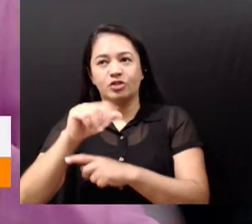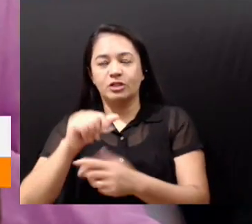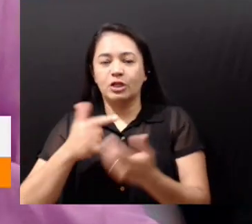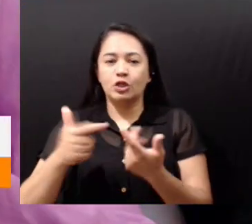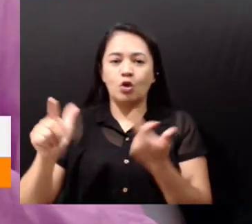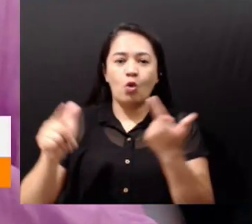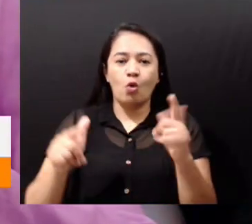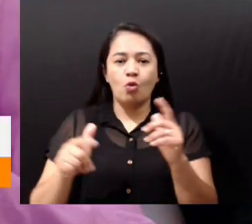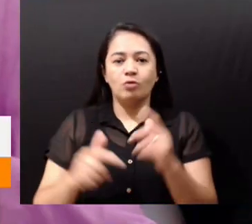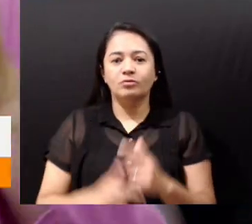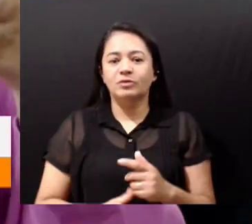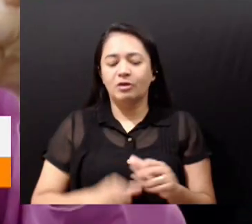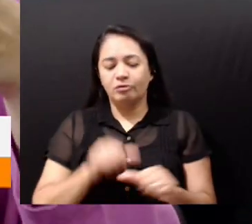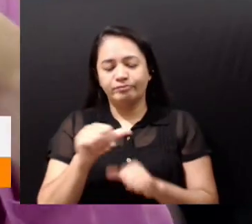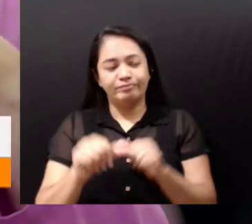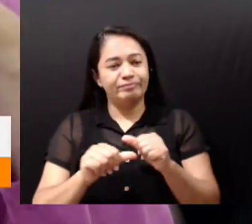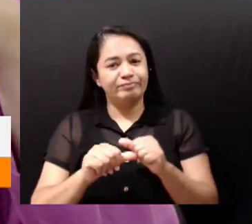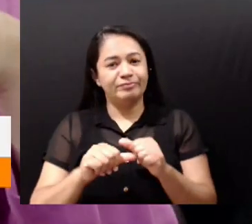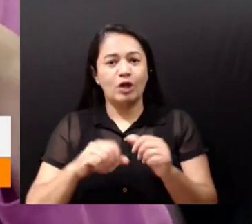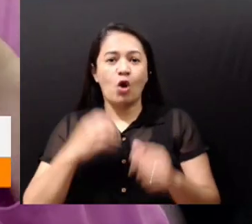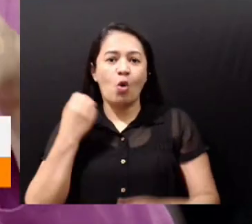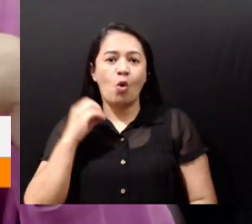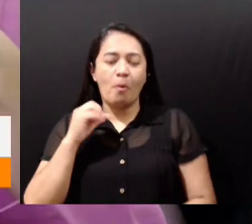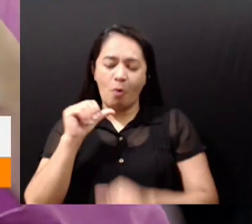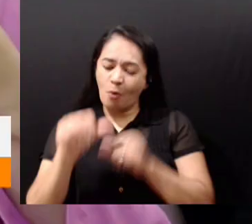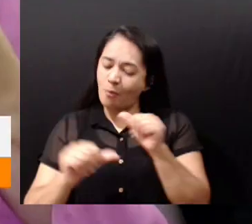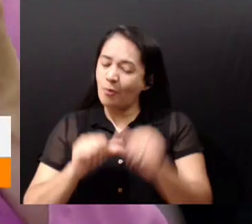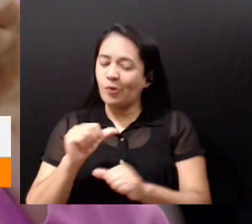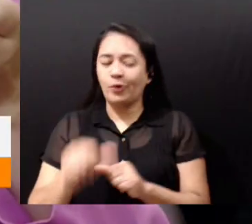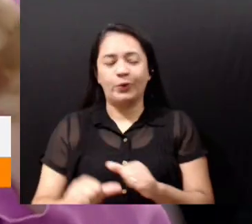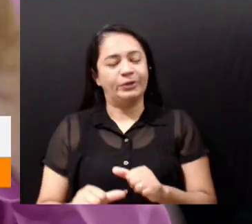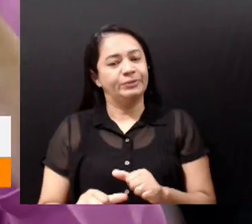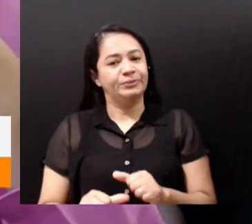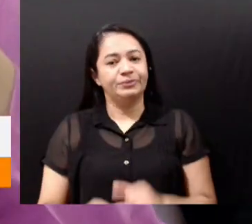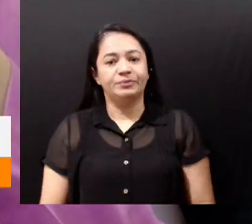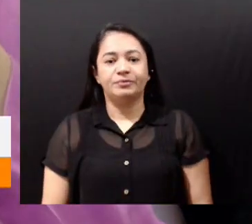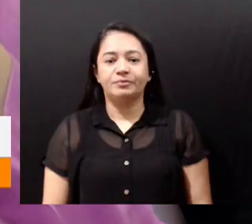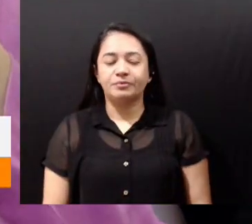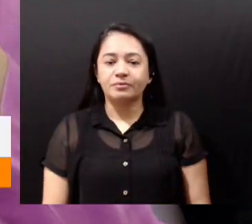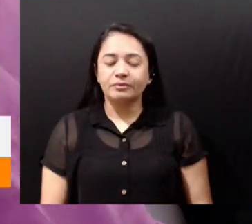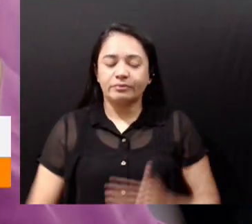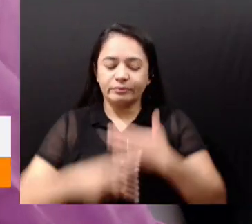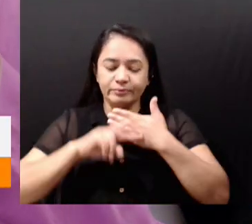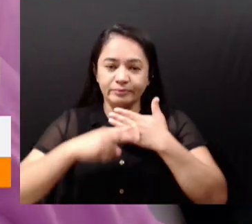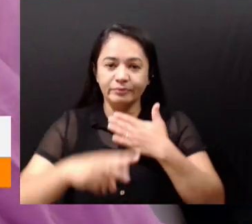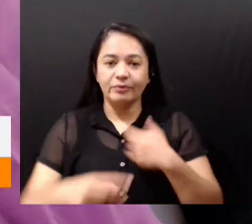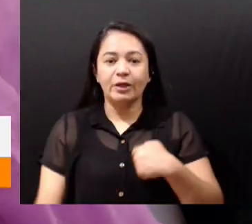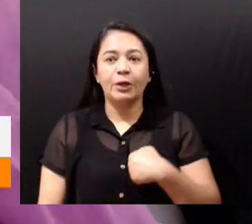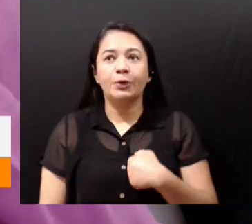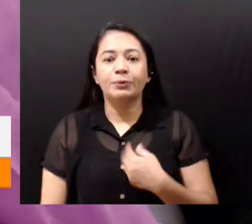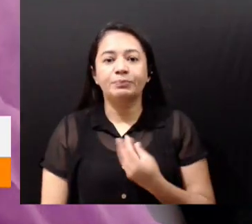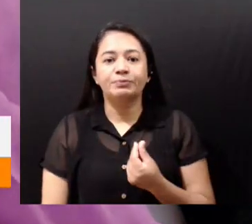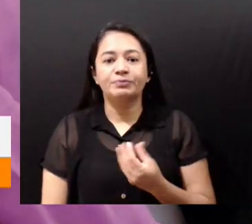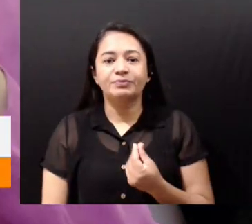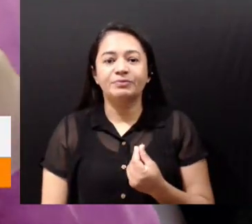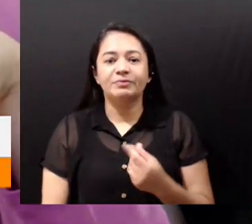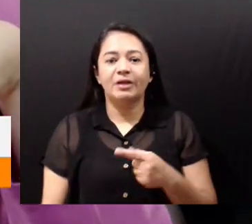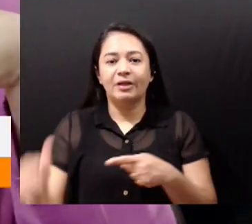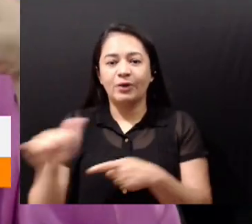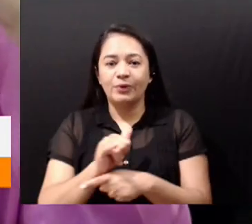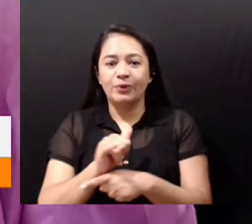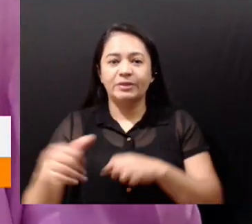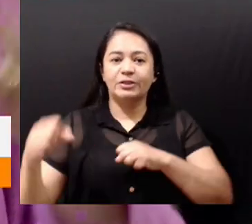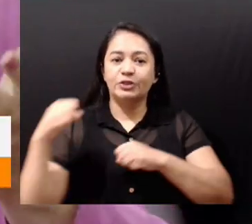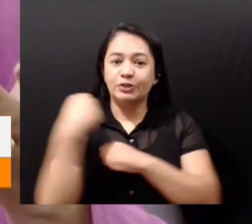disfunção hormonal, tá? Nessas dietas restritivas, e, consequentemente, eu vou ter esse mecanismo de defesa do meu corpo.